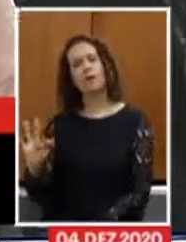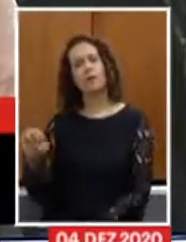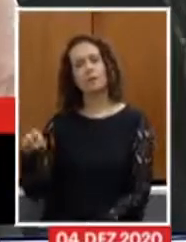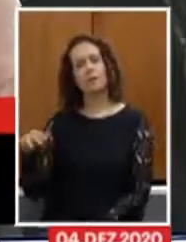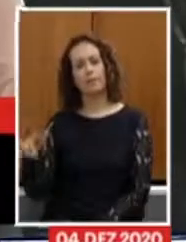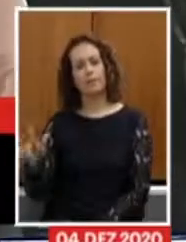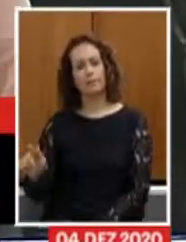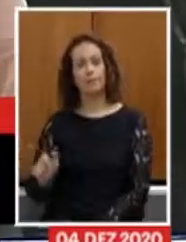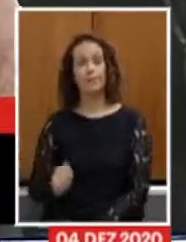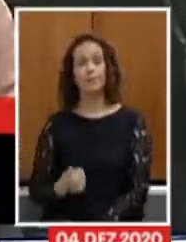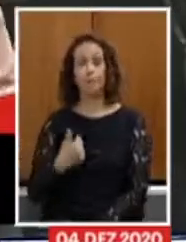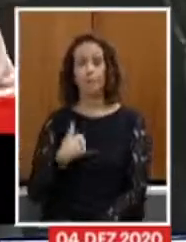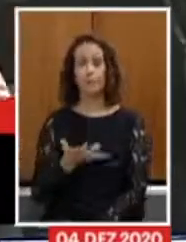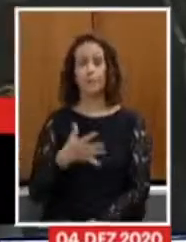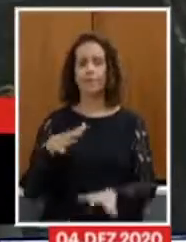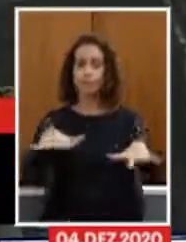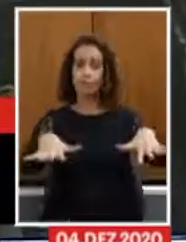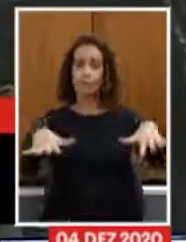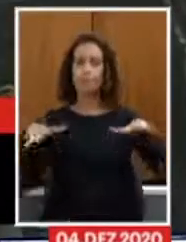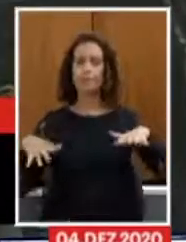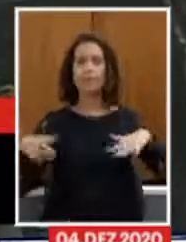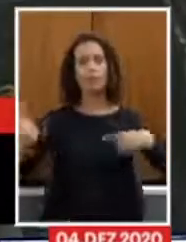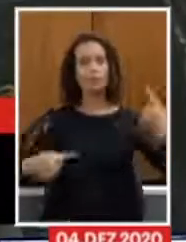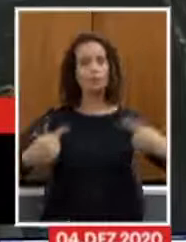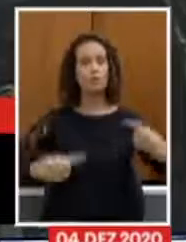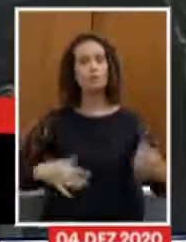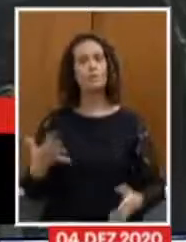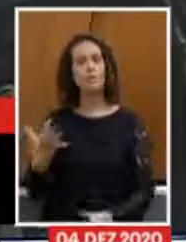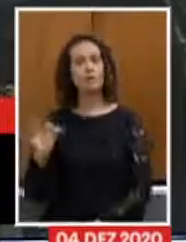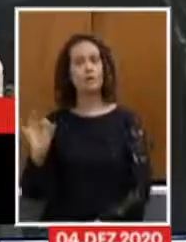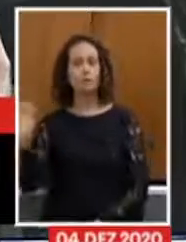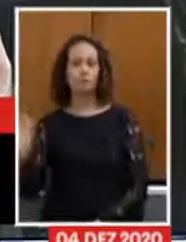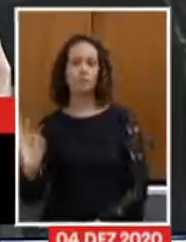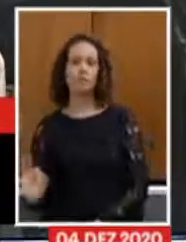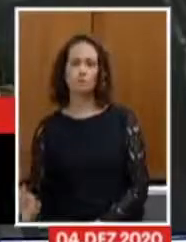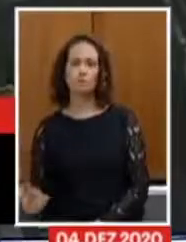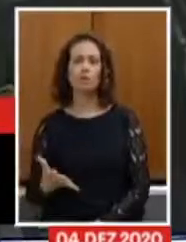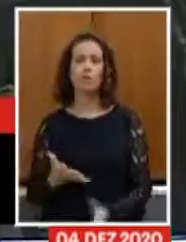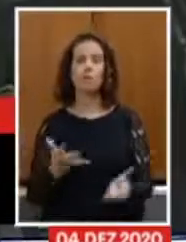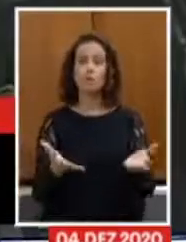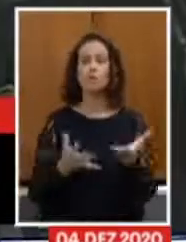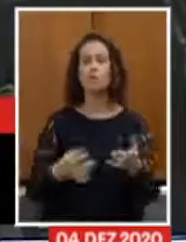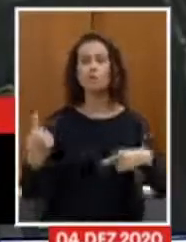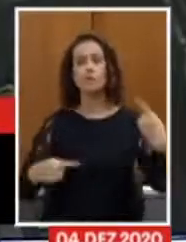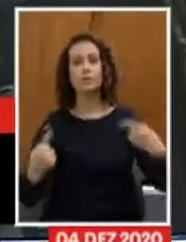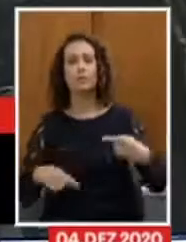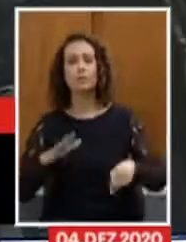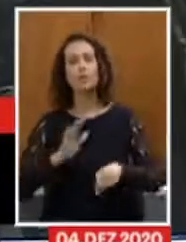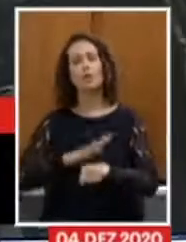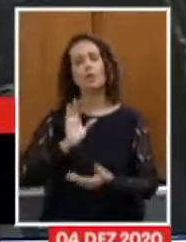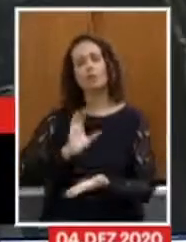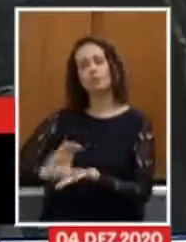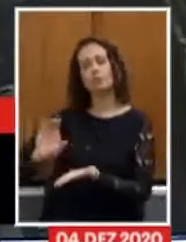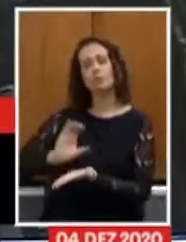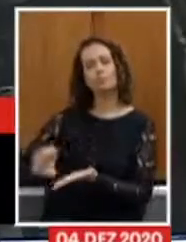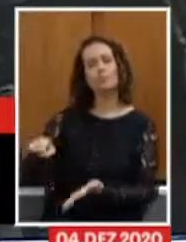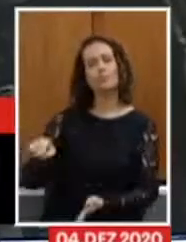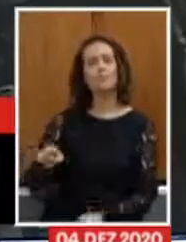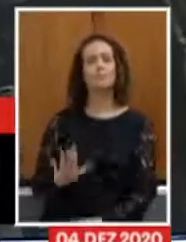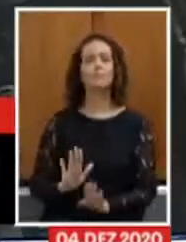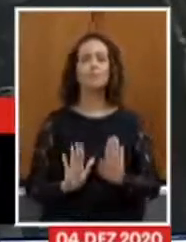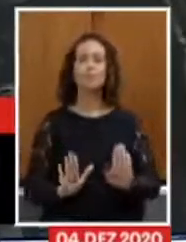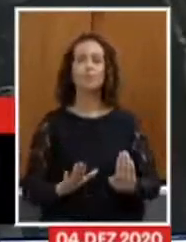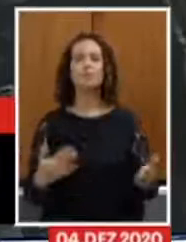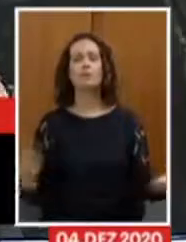estar nesse plenário discutindo 10%, queria estar discutindo mais recursos para a FAPEMIG. Agora nós